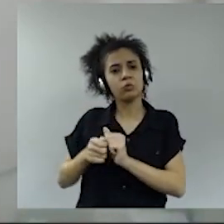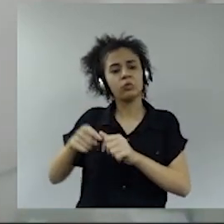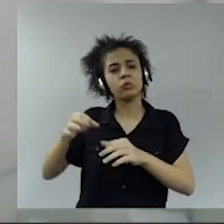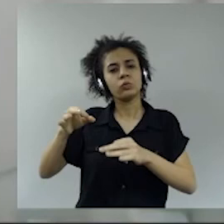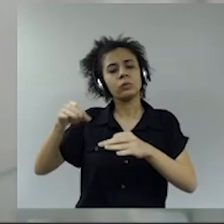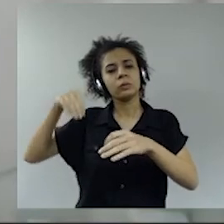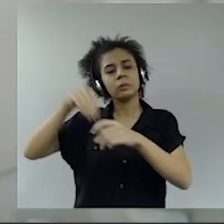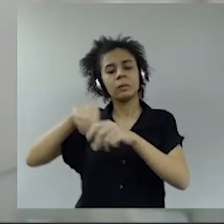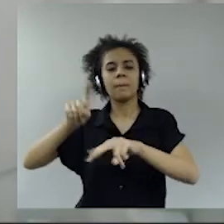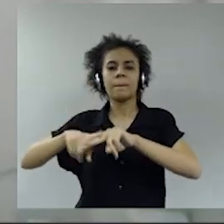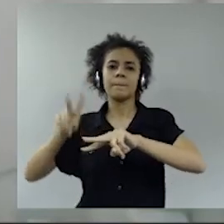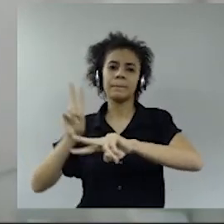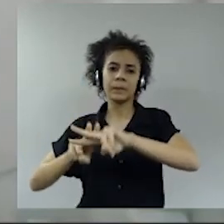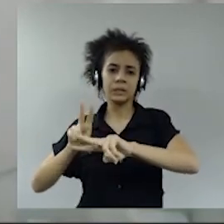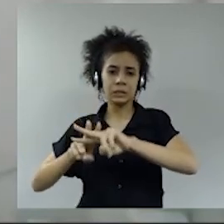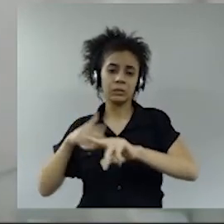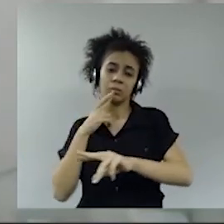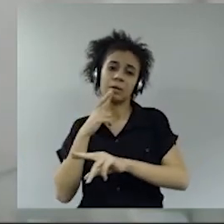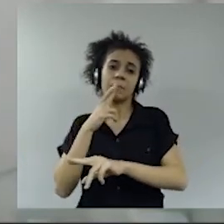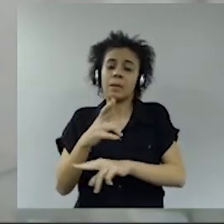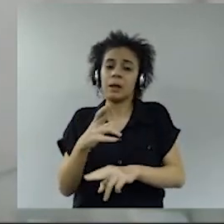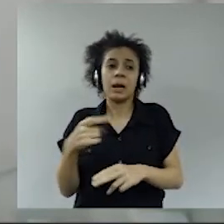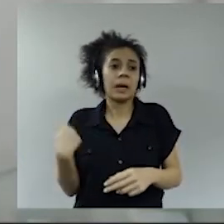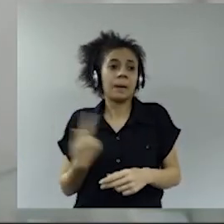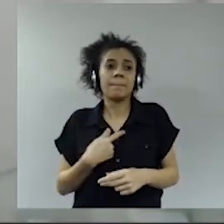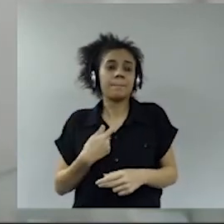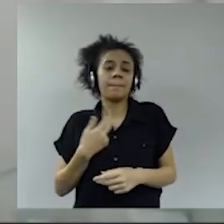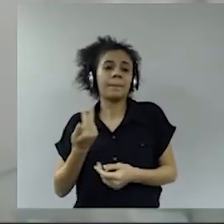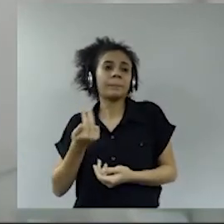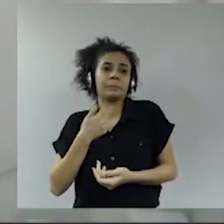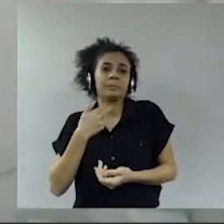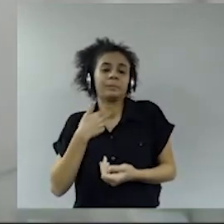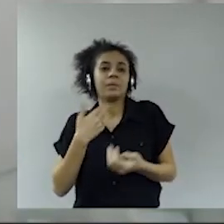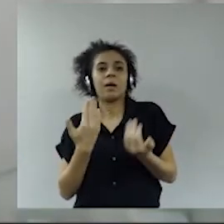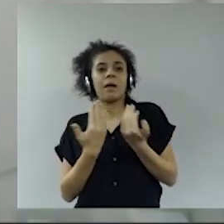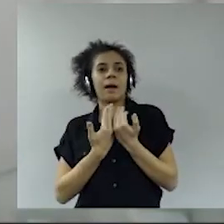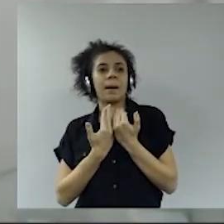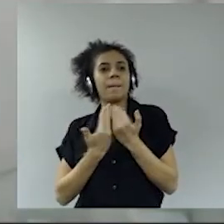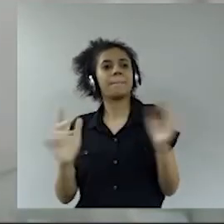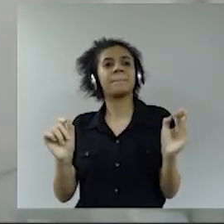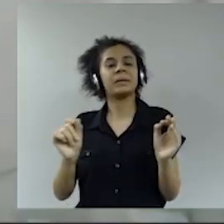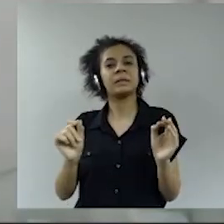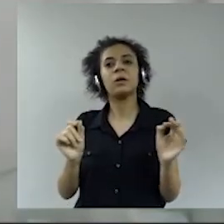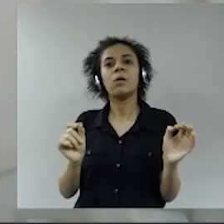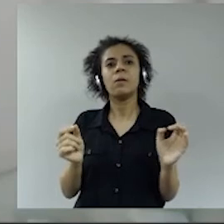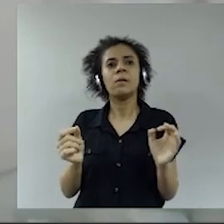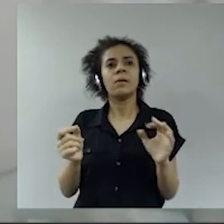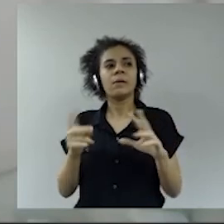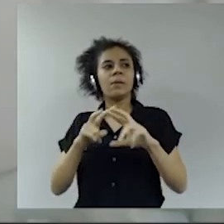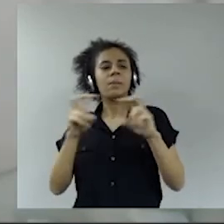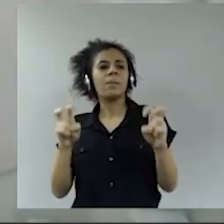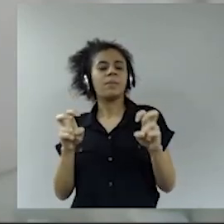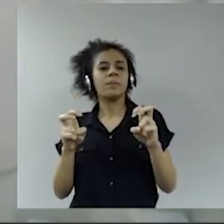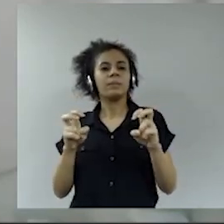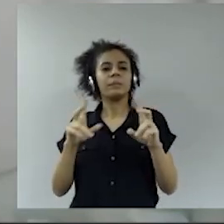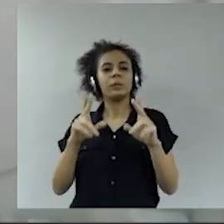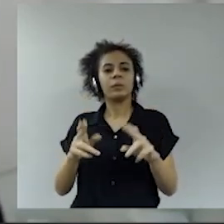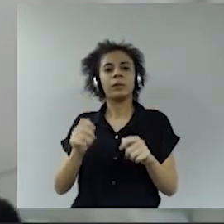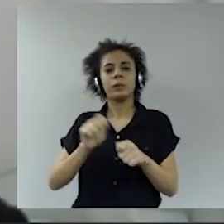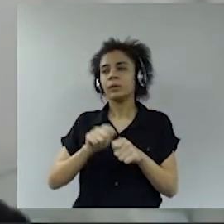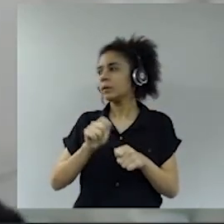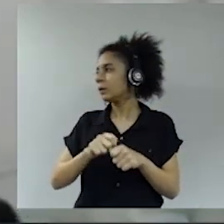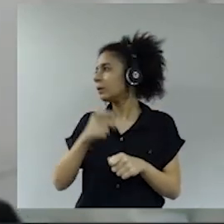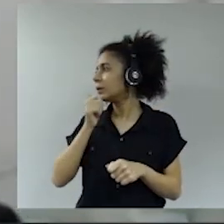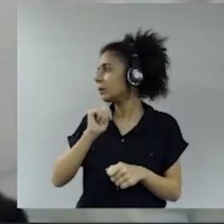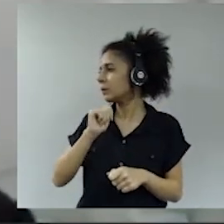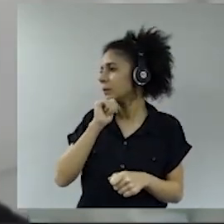que pode nos dar essa resposta. Não podemos abrir para um habeas corpus coletivo, como foi feito com as